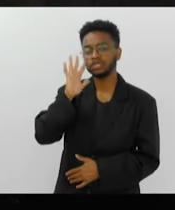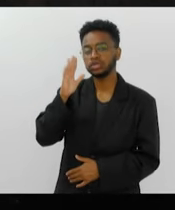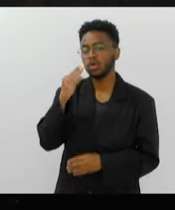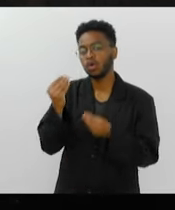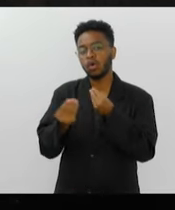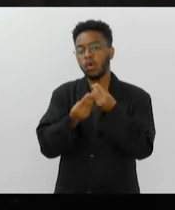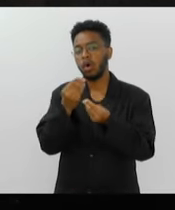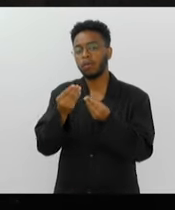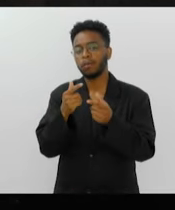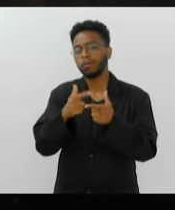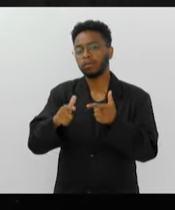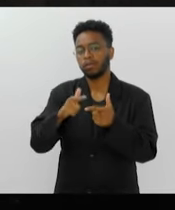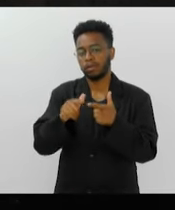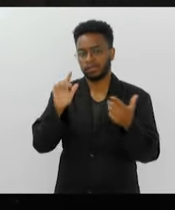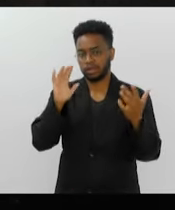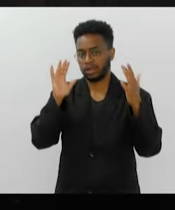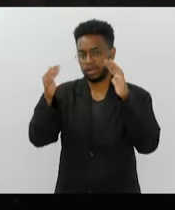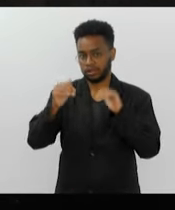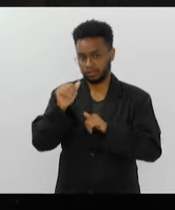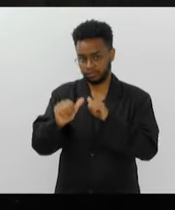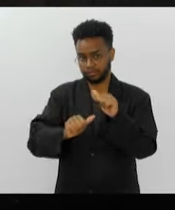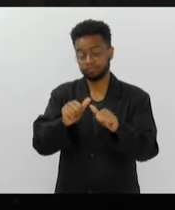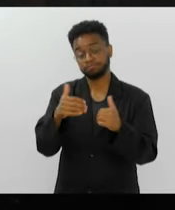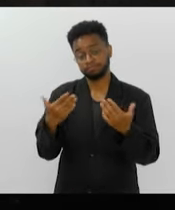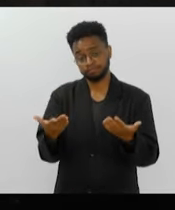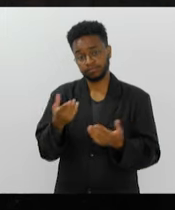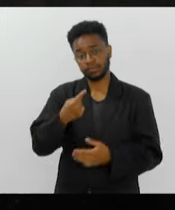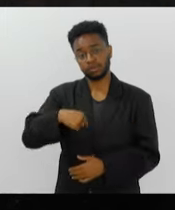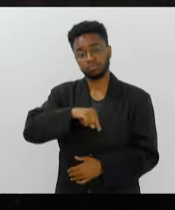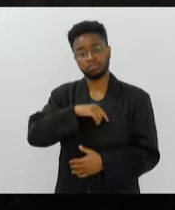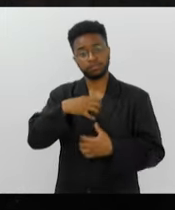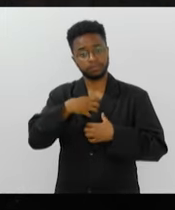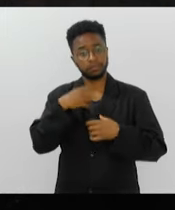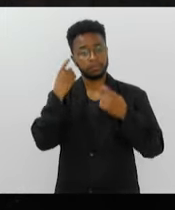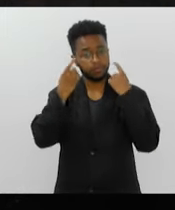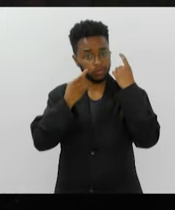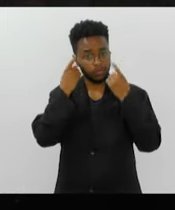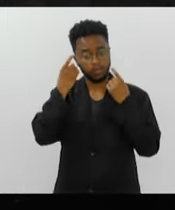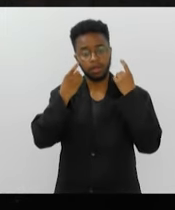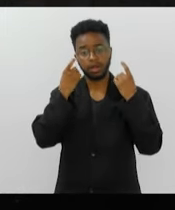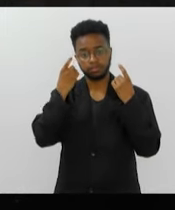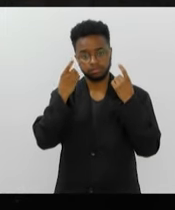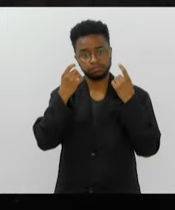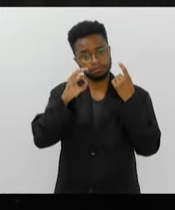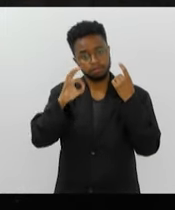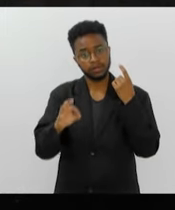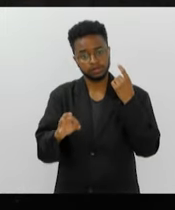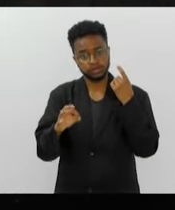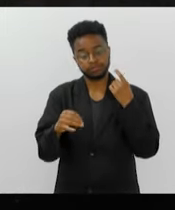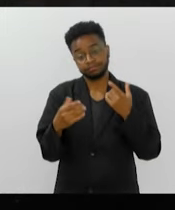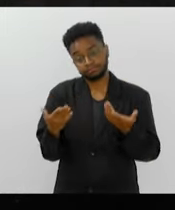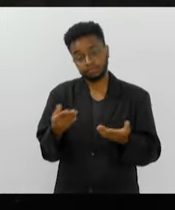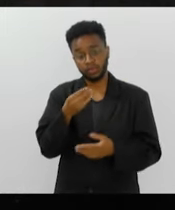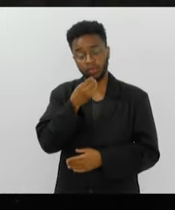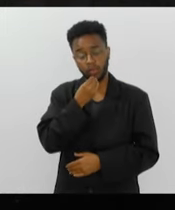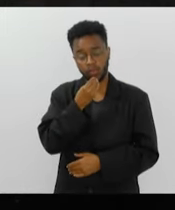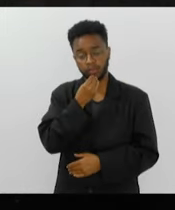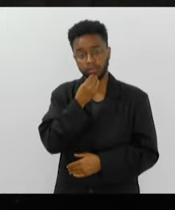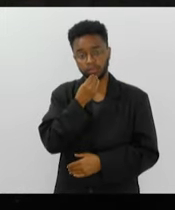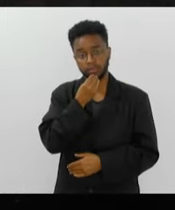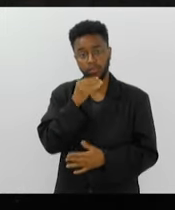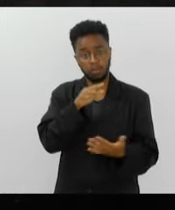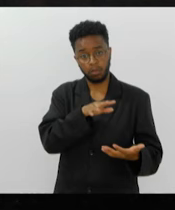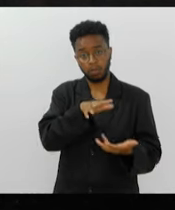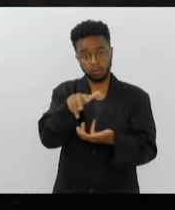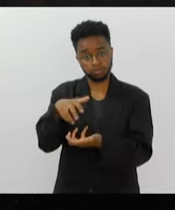mudança climática então isso preocupa a todos nós e evidentemente preocupa o